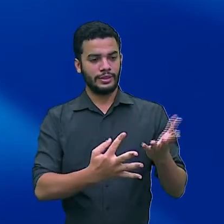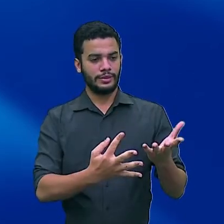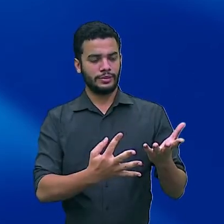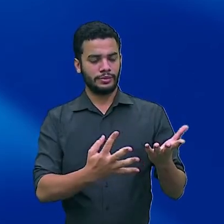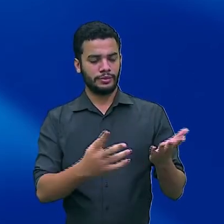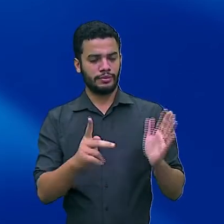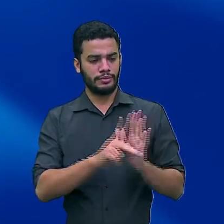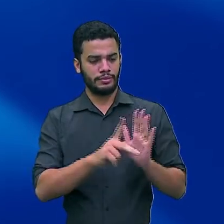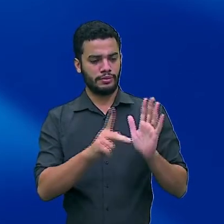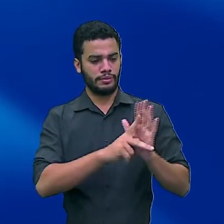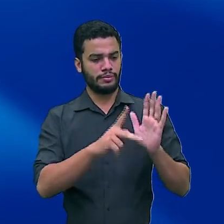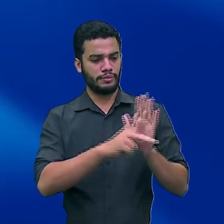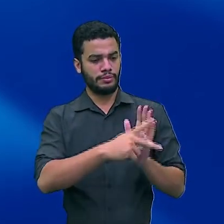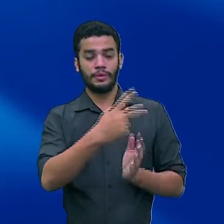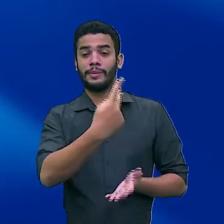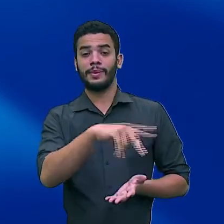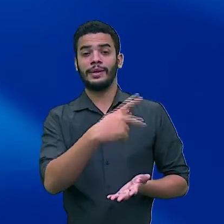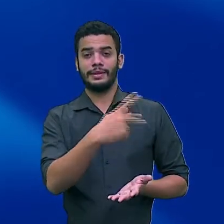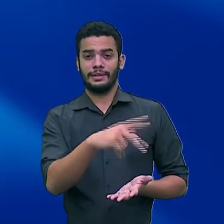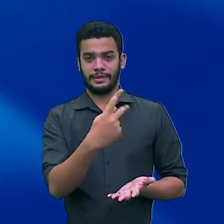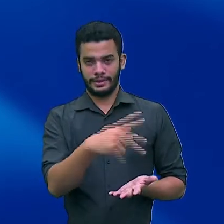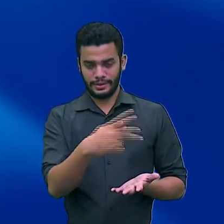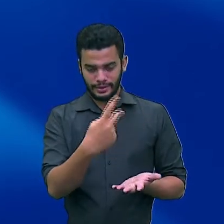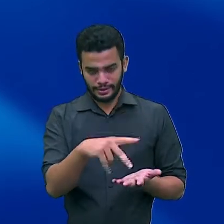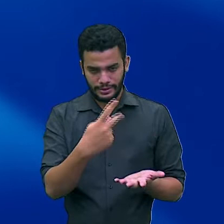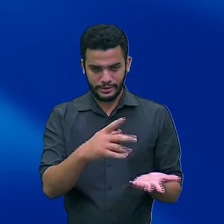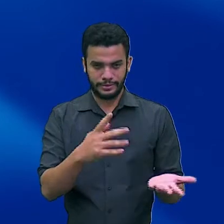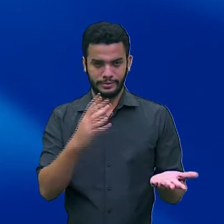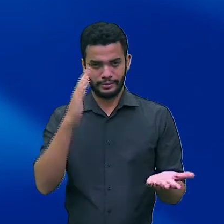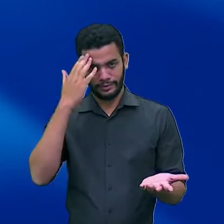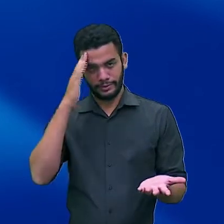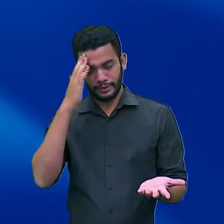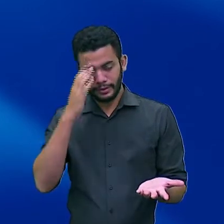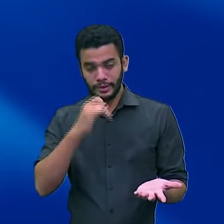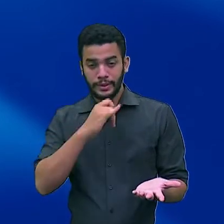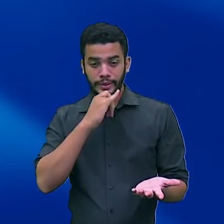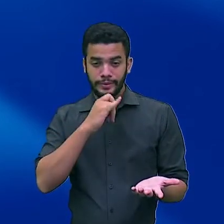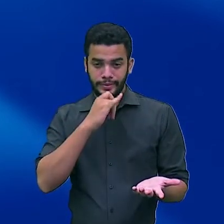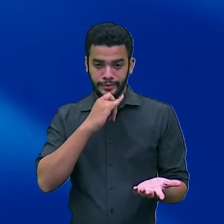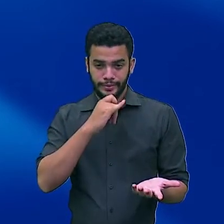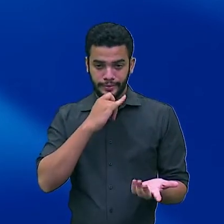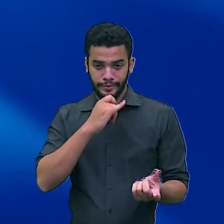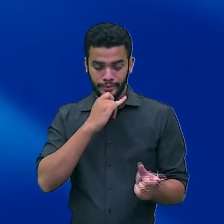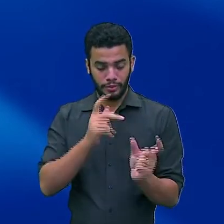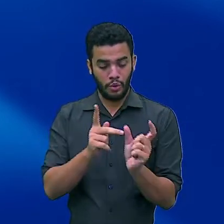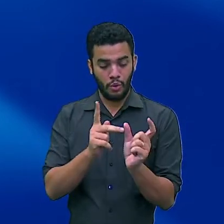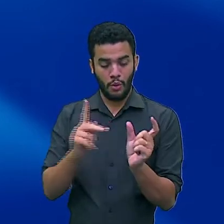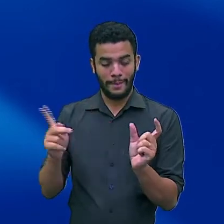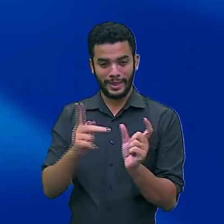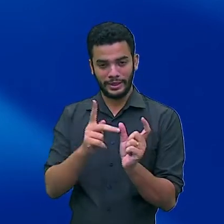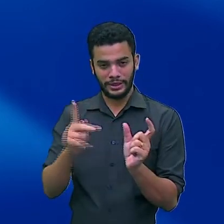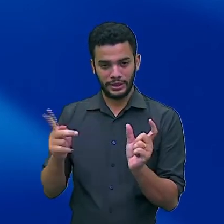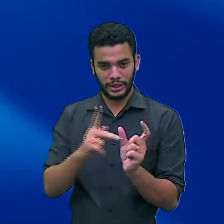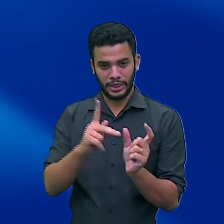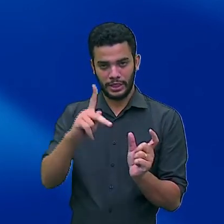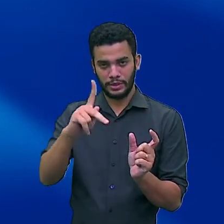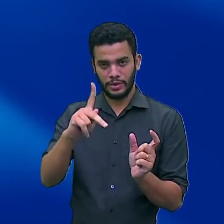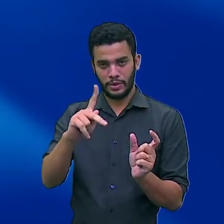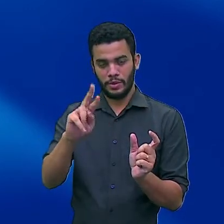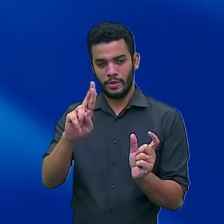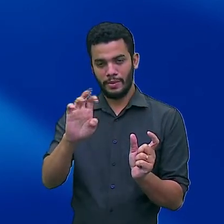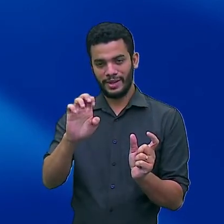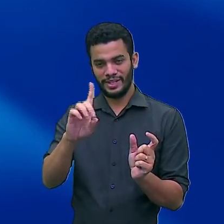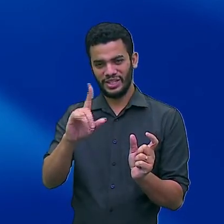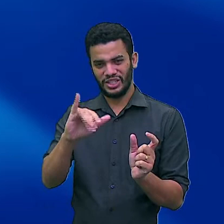o termo do predicado, que tem a função aí de atribuir uma qualidade ao